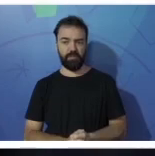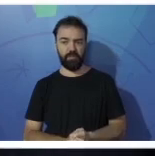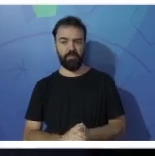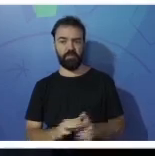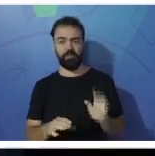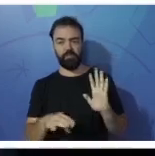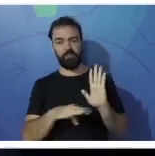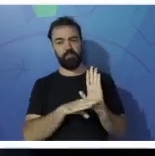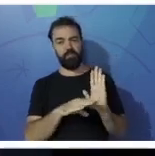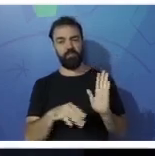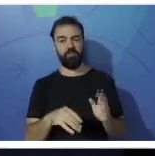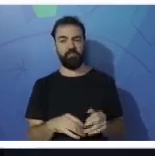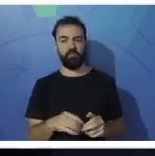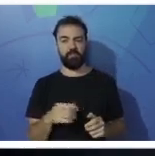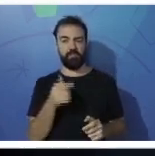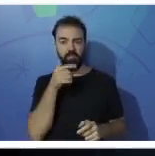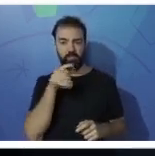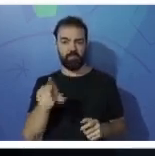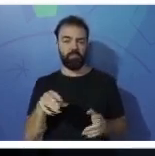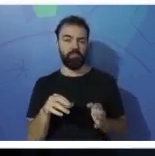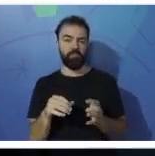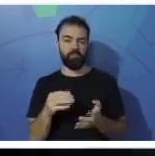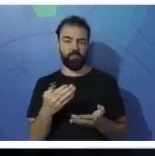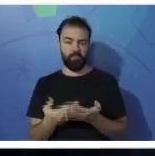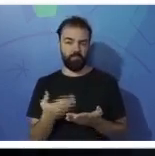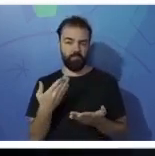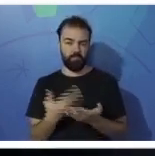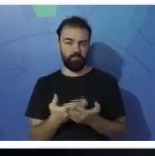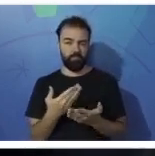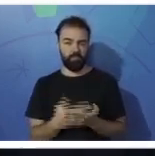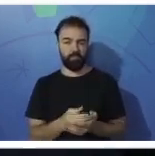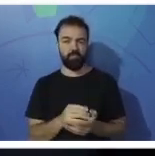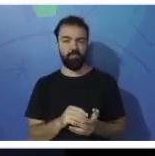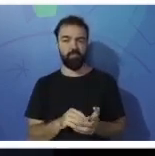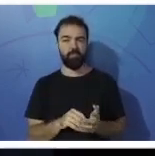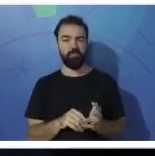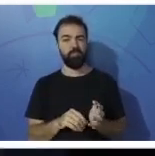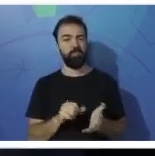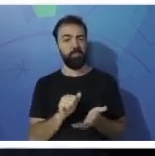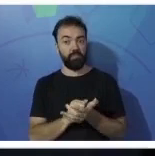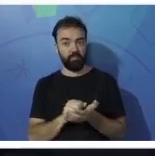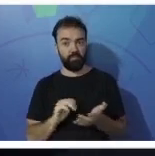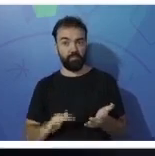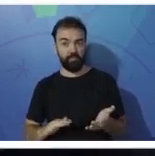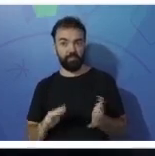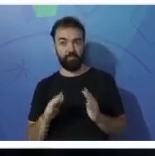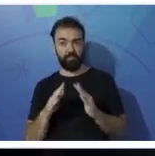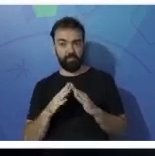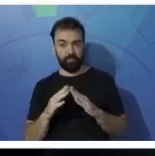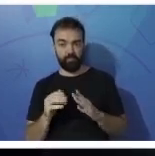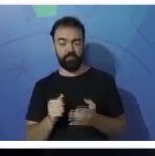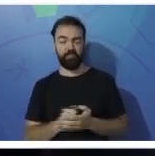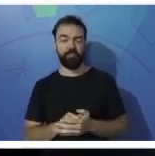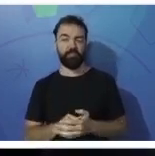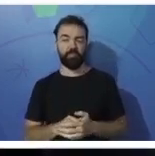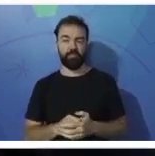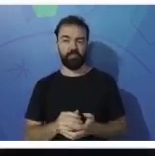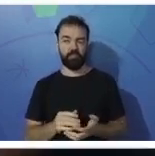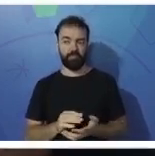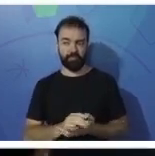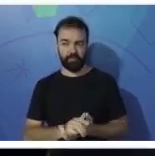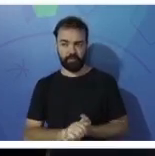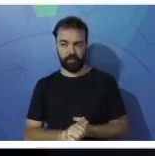33, estudar a língua. Página 34, a tarefinha da página